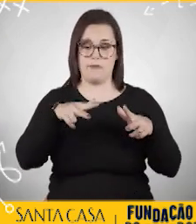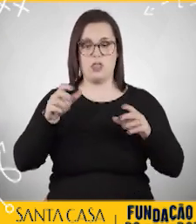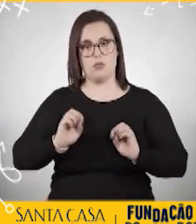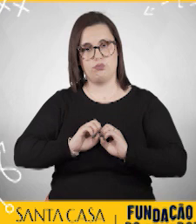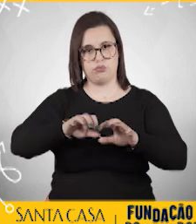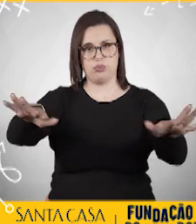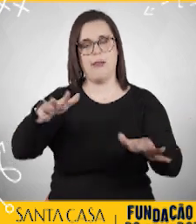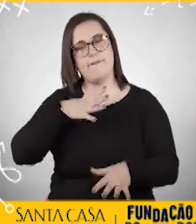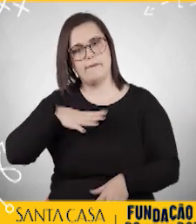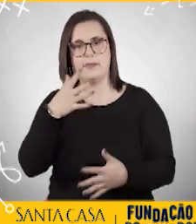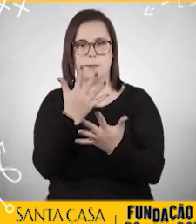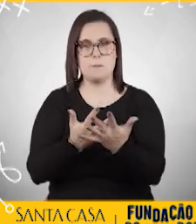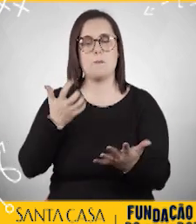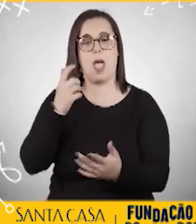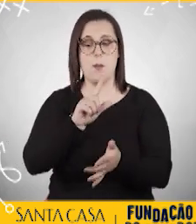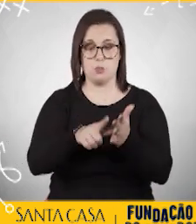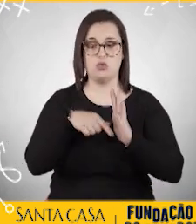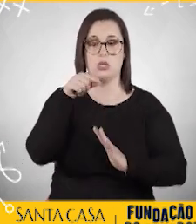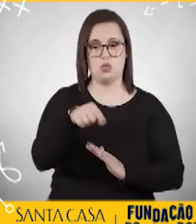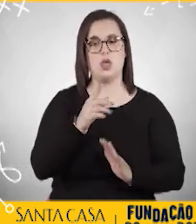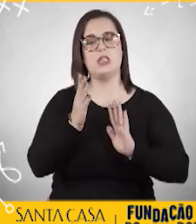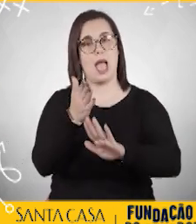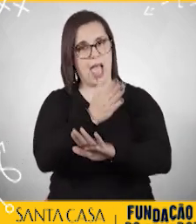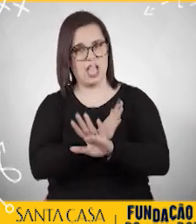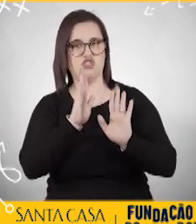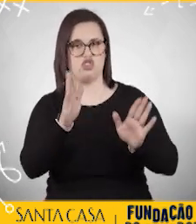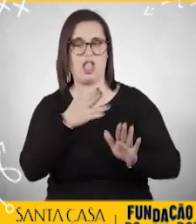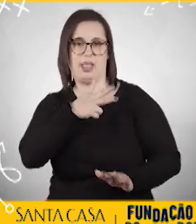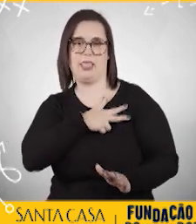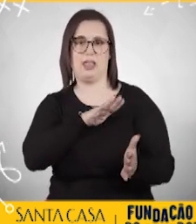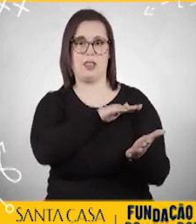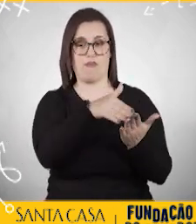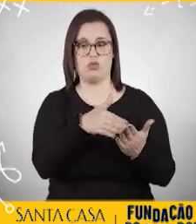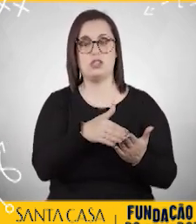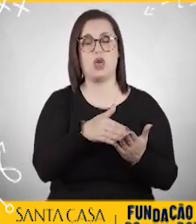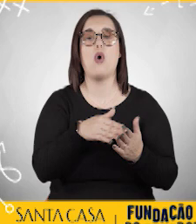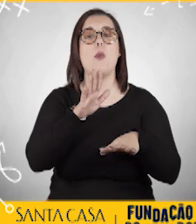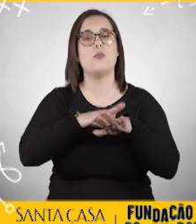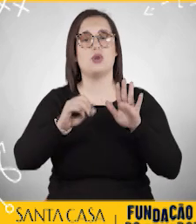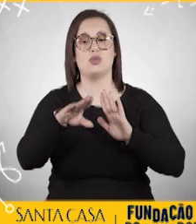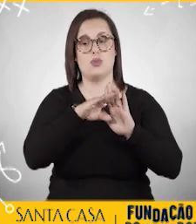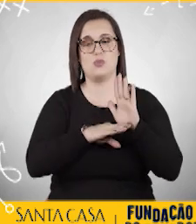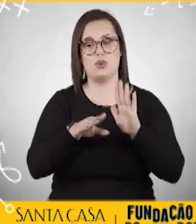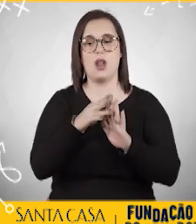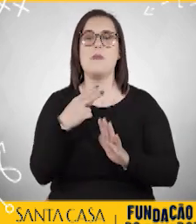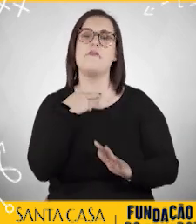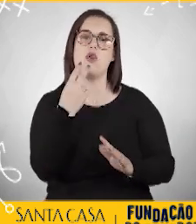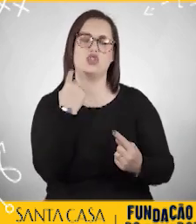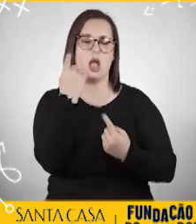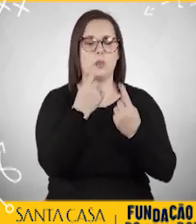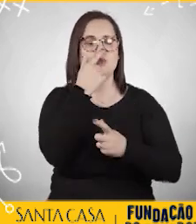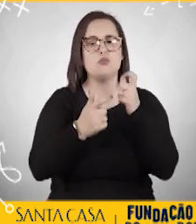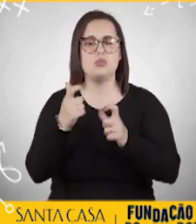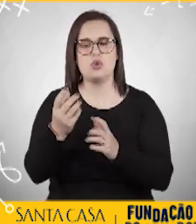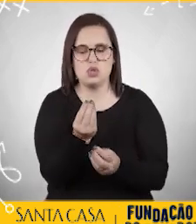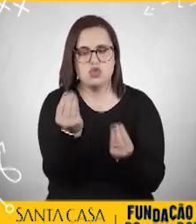pretende realçar. De referir que este mesmo projeto já tinha merecido destaque no Liga-te à Fundação, com o nosso programa a dar voz a alguns